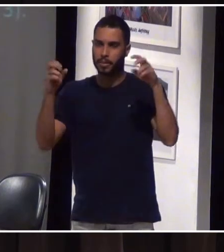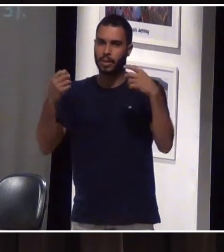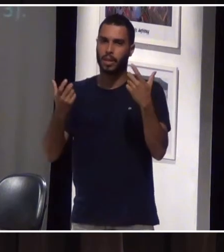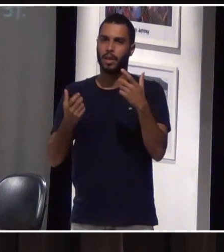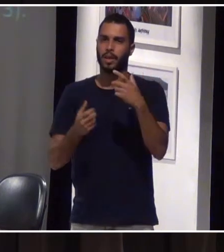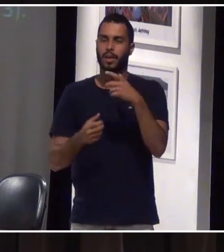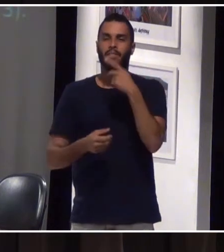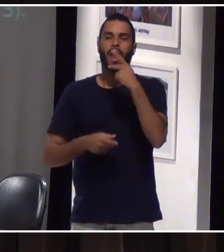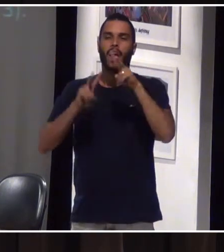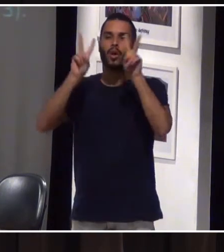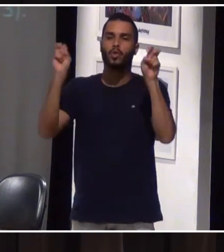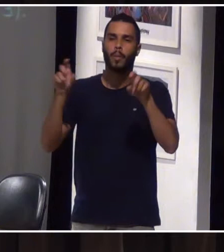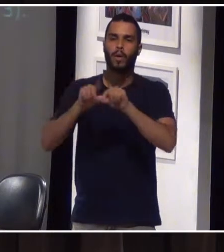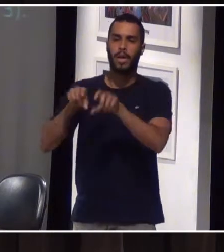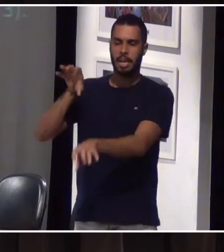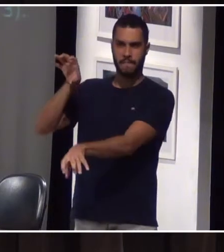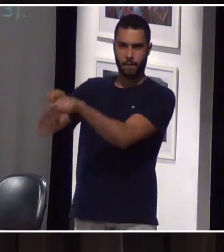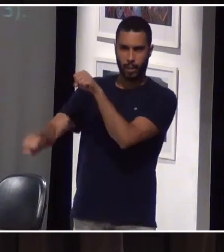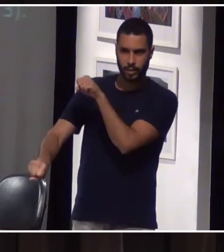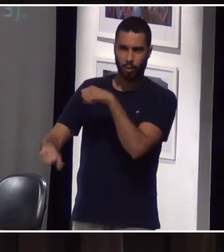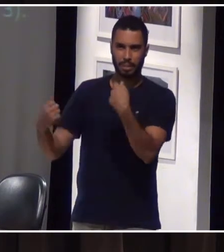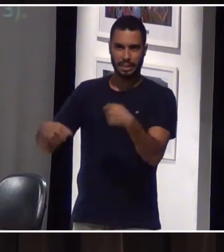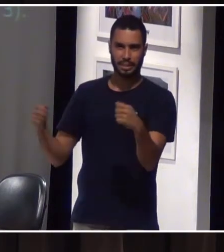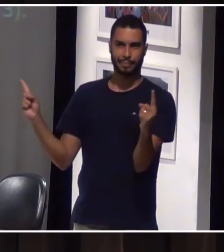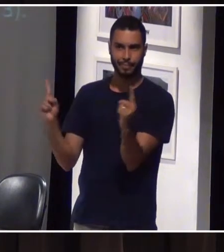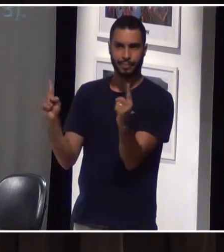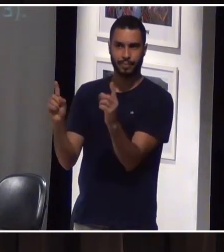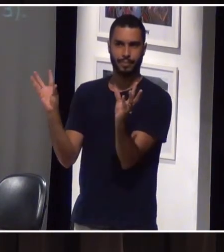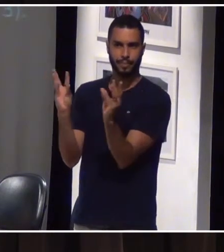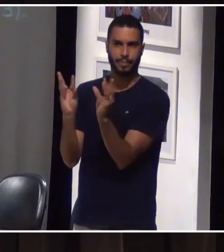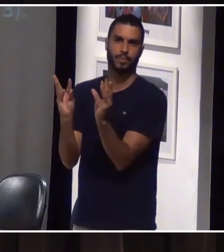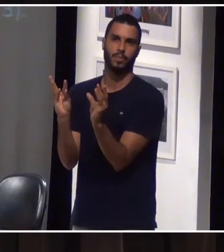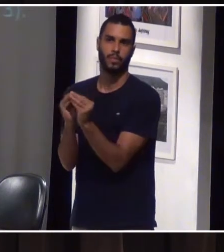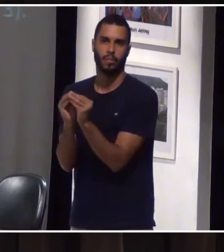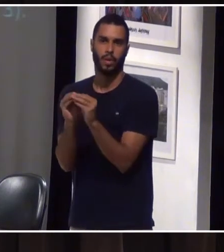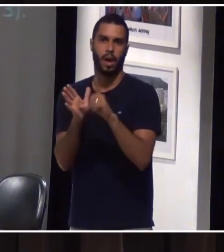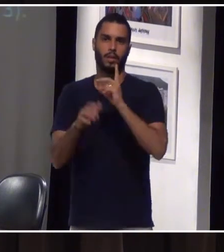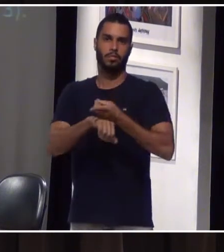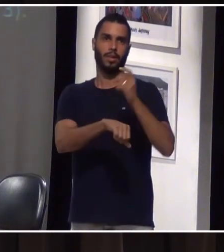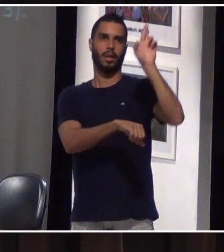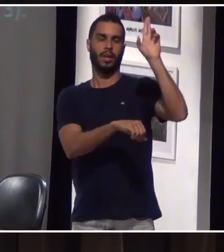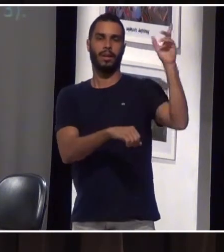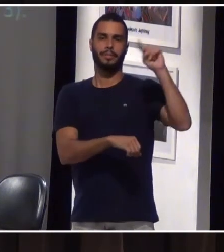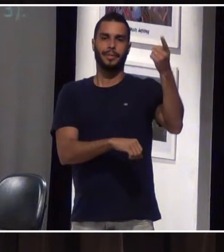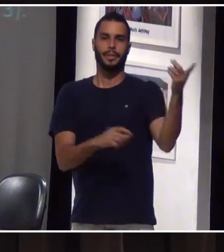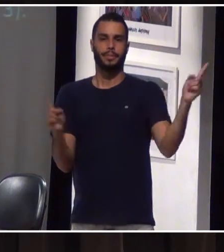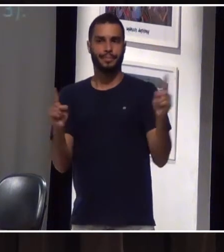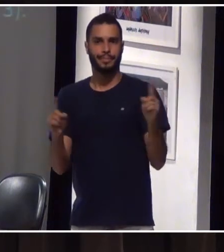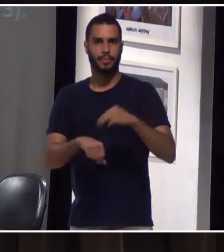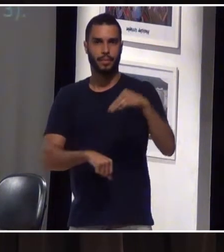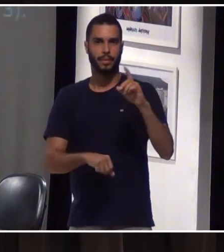esses professores, mas, uma vez dentro, esses professores não podem parar. Eles precisam seguir estudando, fazendo